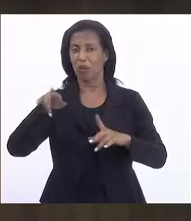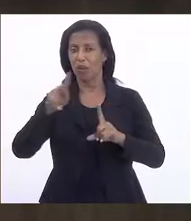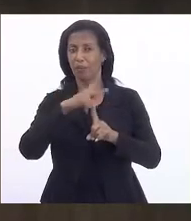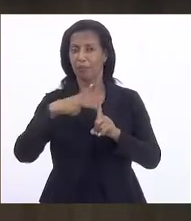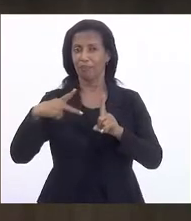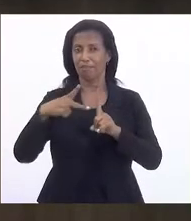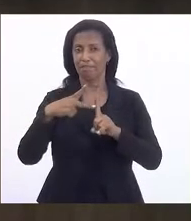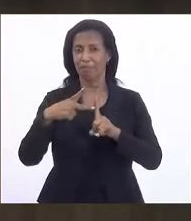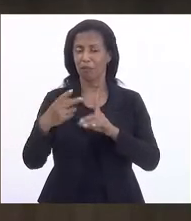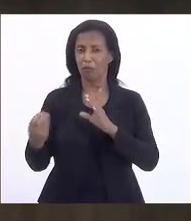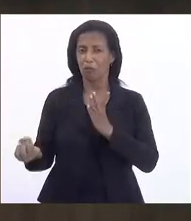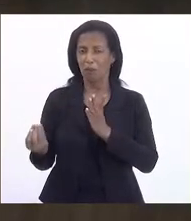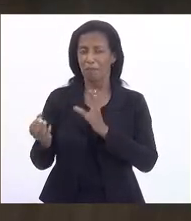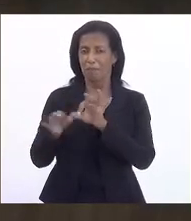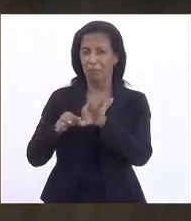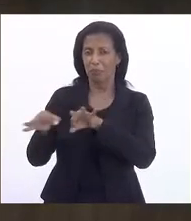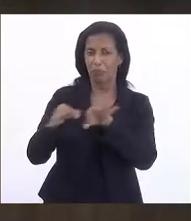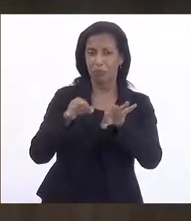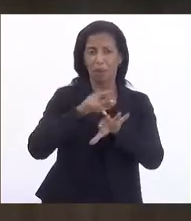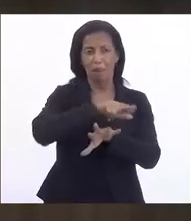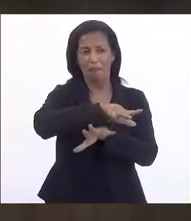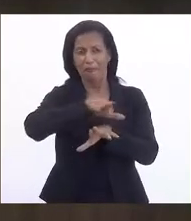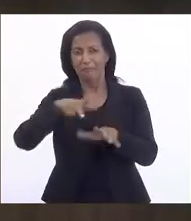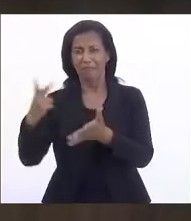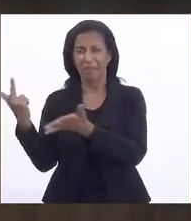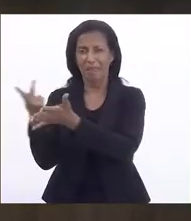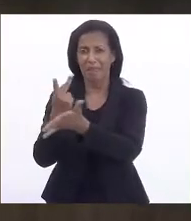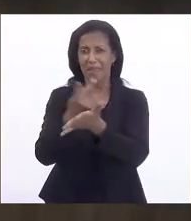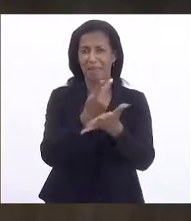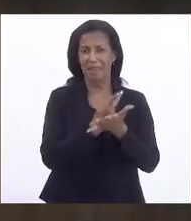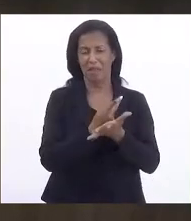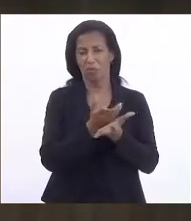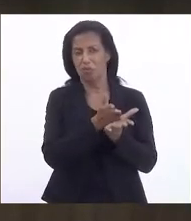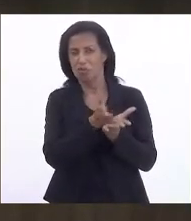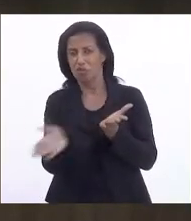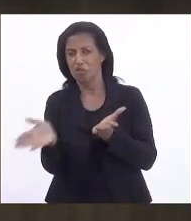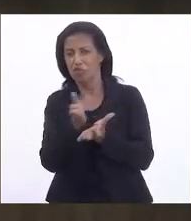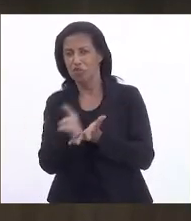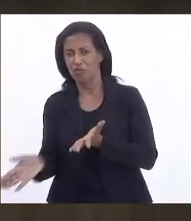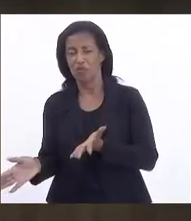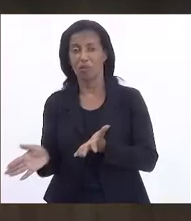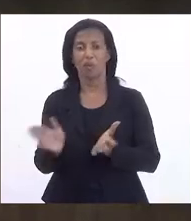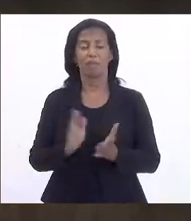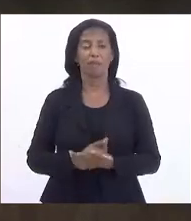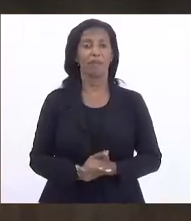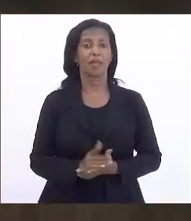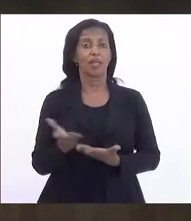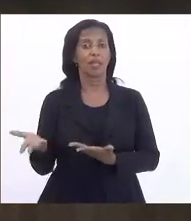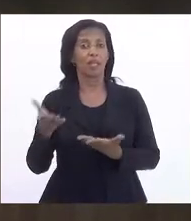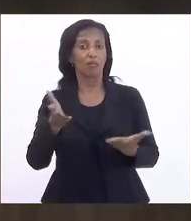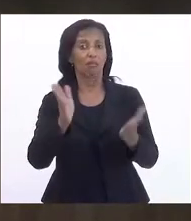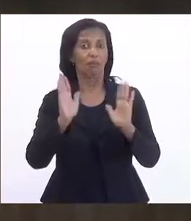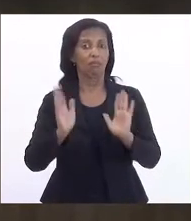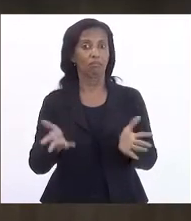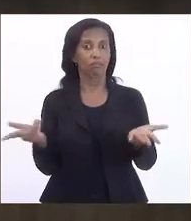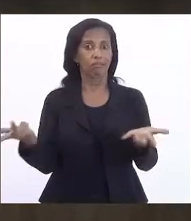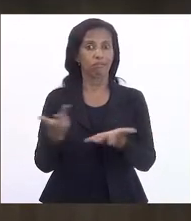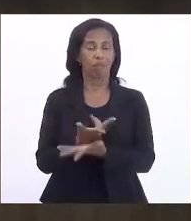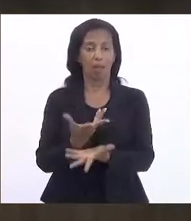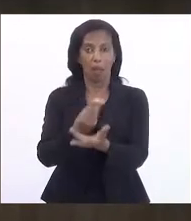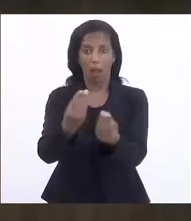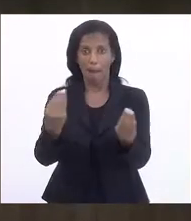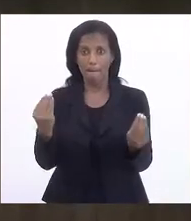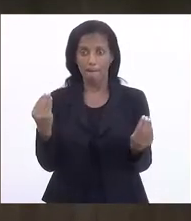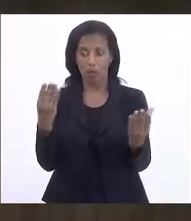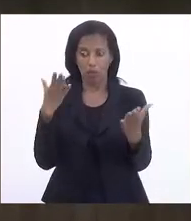processo produzido por vários erros por alguns desvios e que esteve com muita